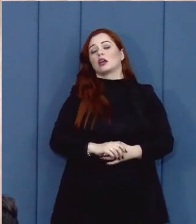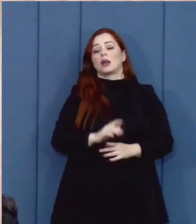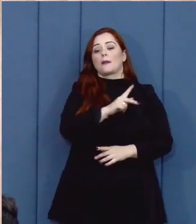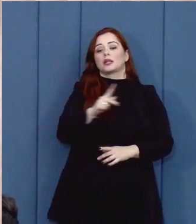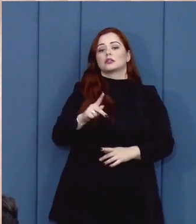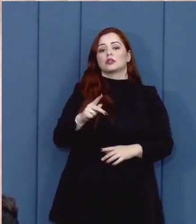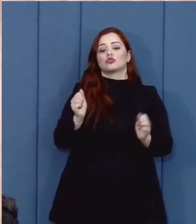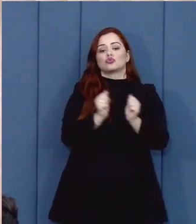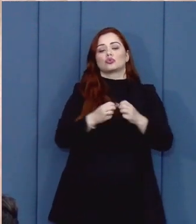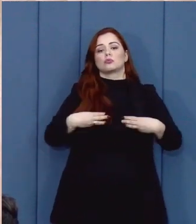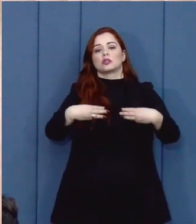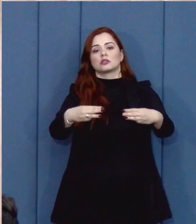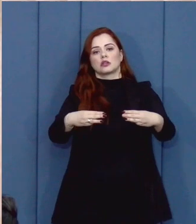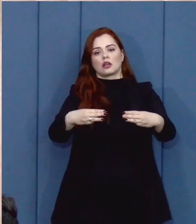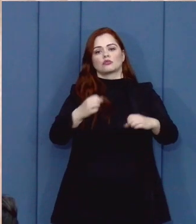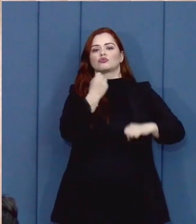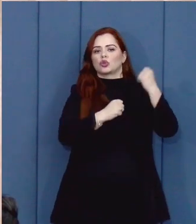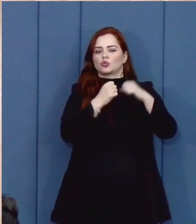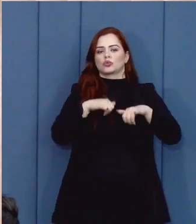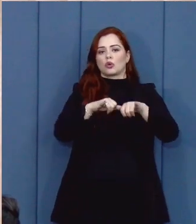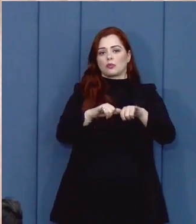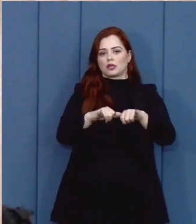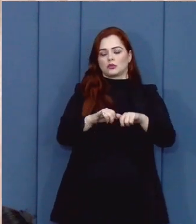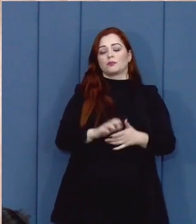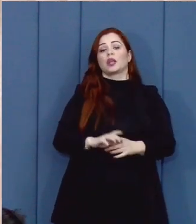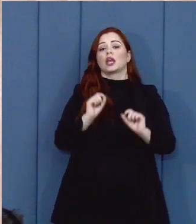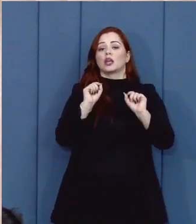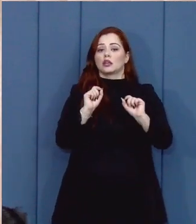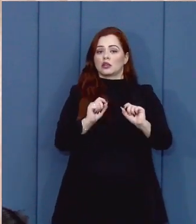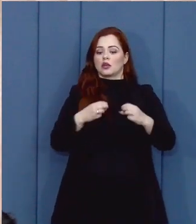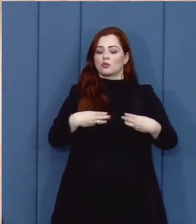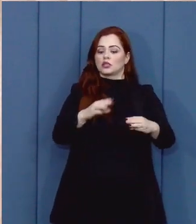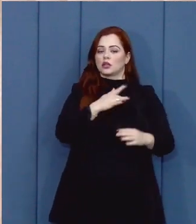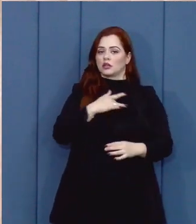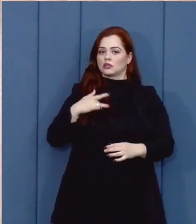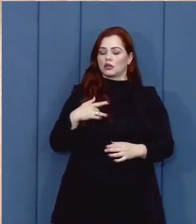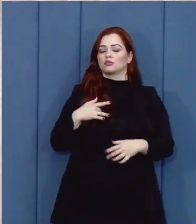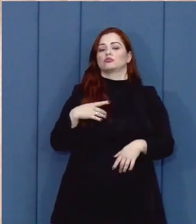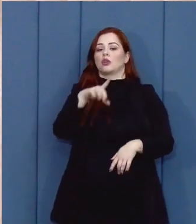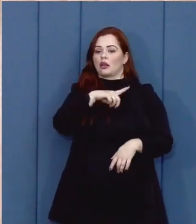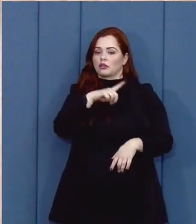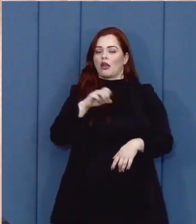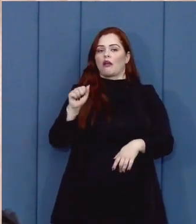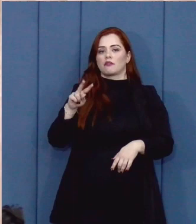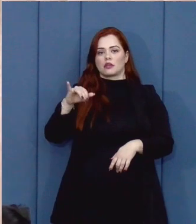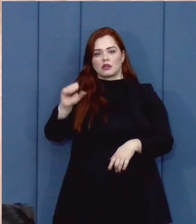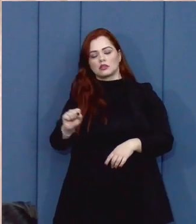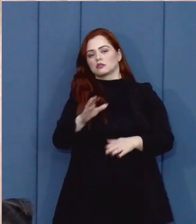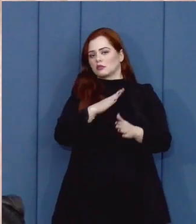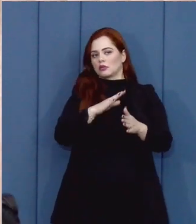presidido pelo Ministério da Indústria e Comércio, no qual o Ministério da Saúde tem assento, Anvisa e demais